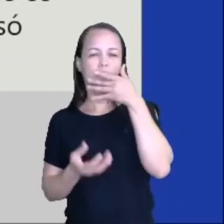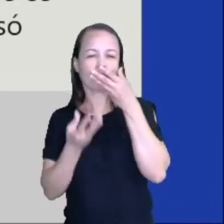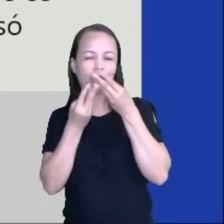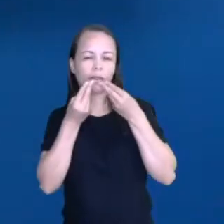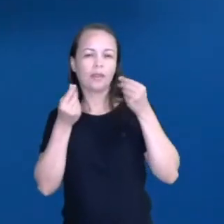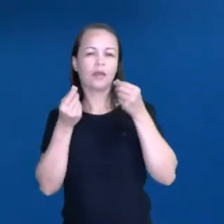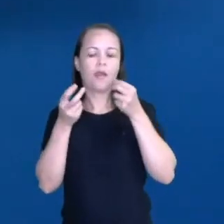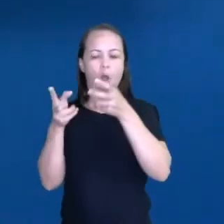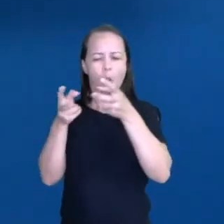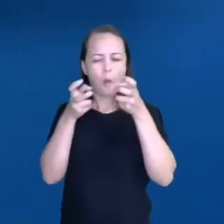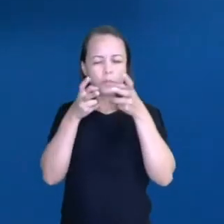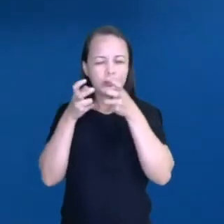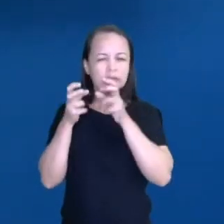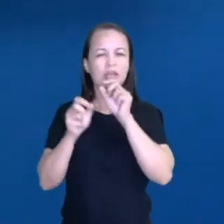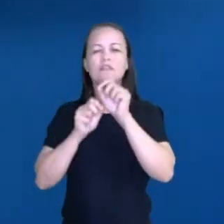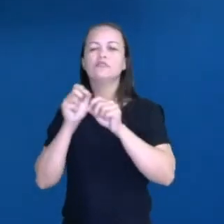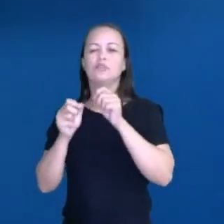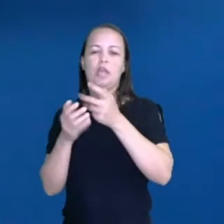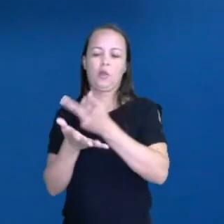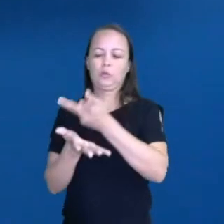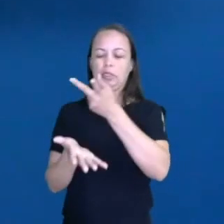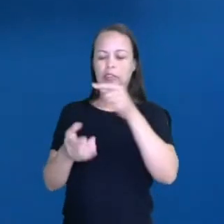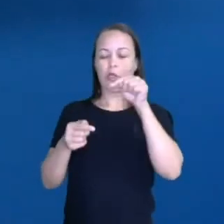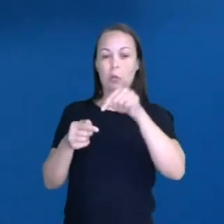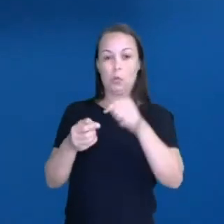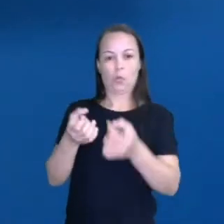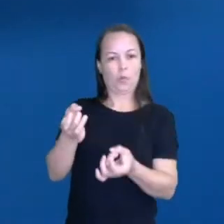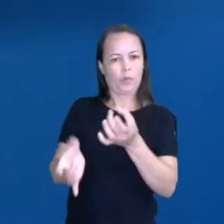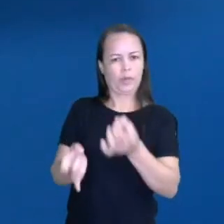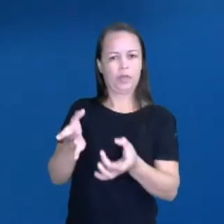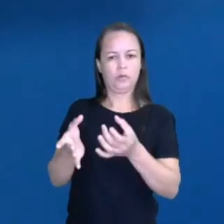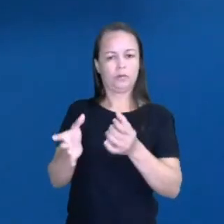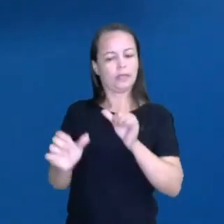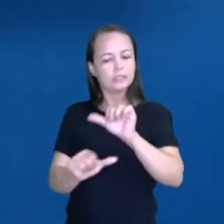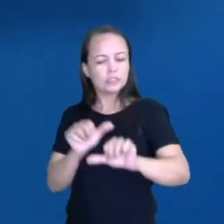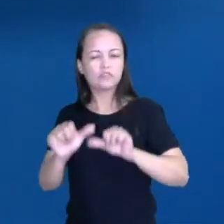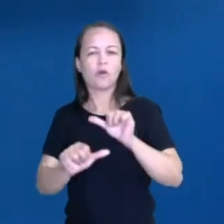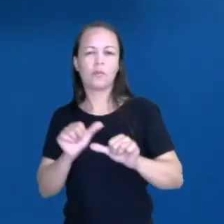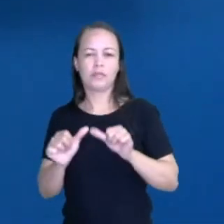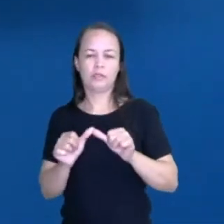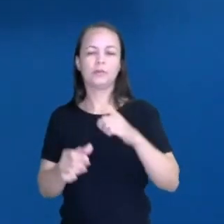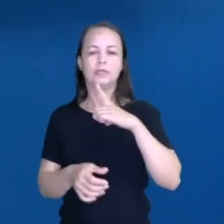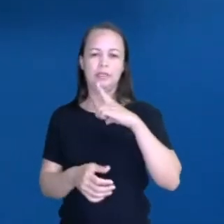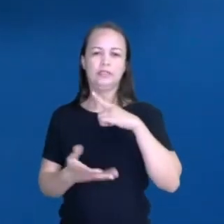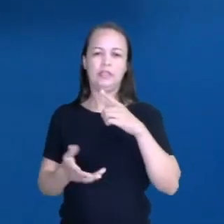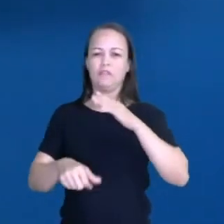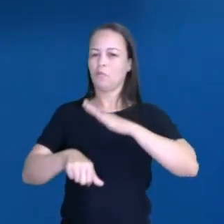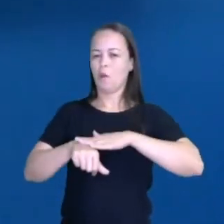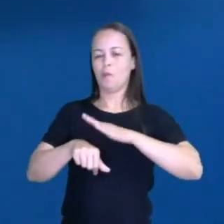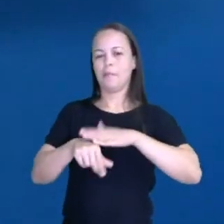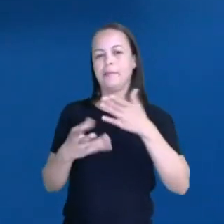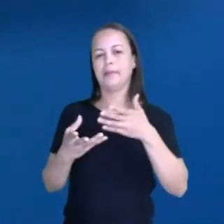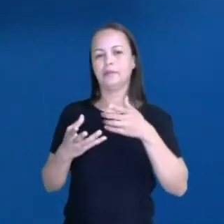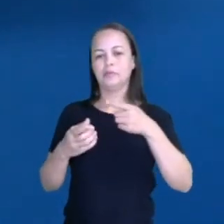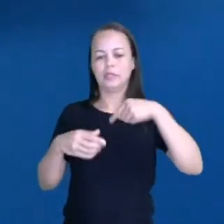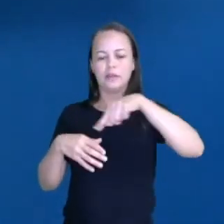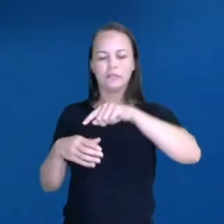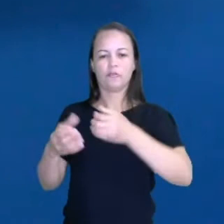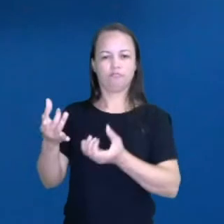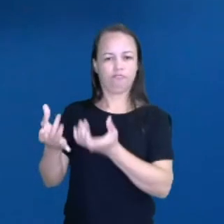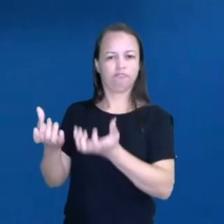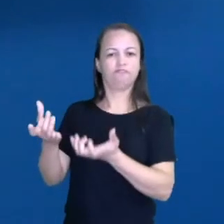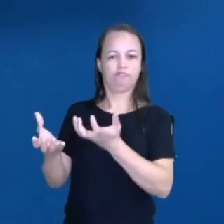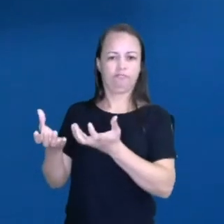que foi que aconteceu com o milho, a transformação que ele teve a partir do momento que ele foi para o fogo.